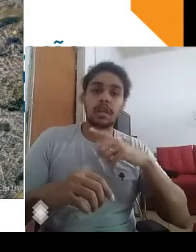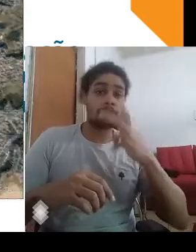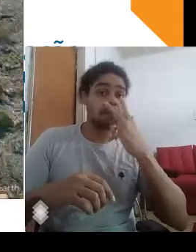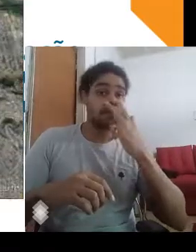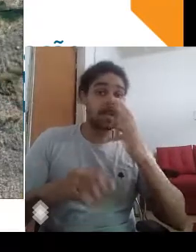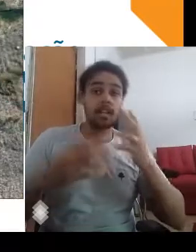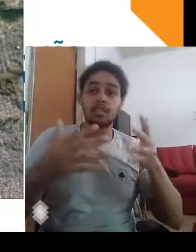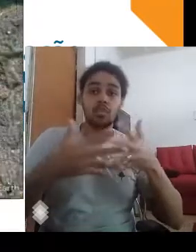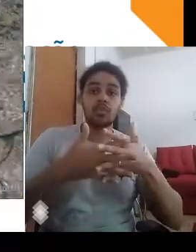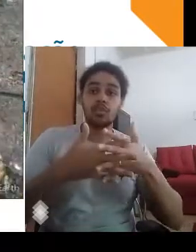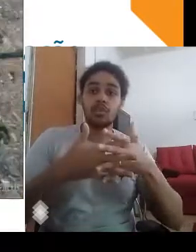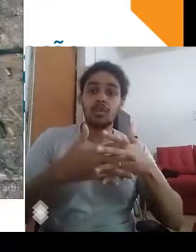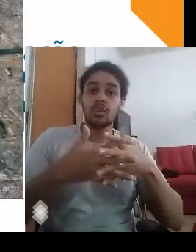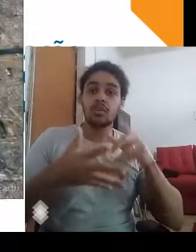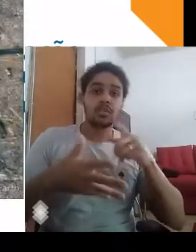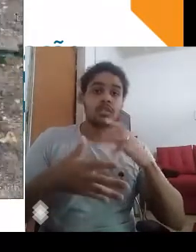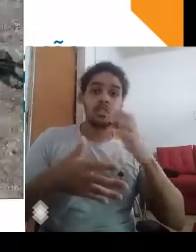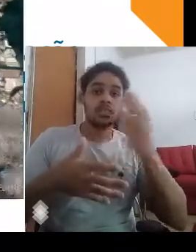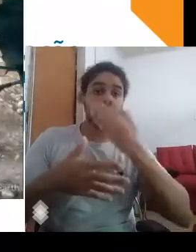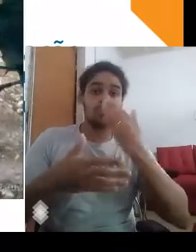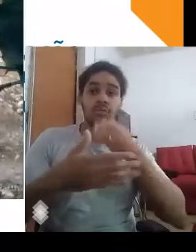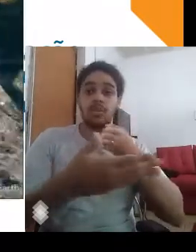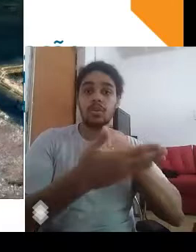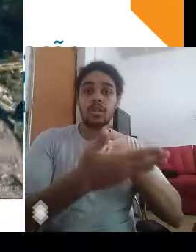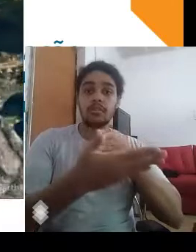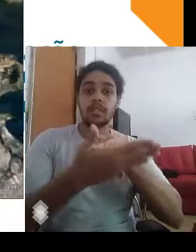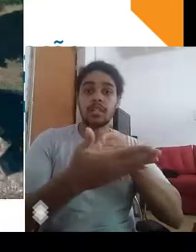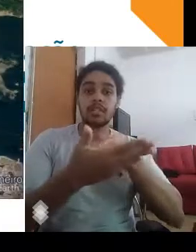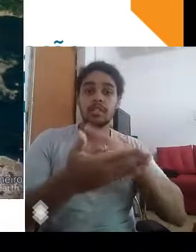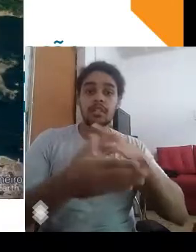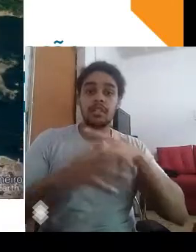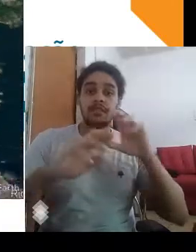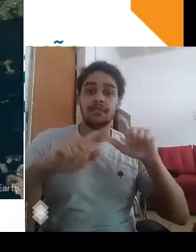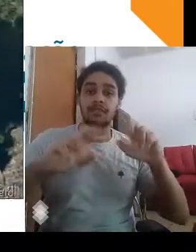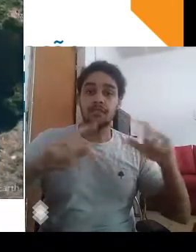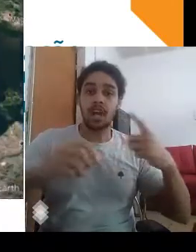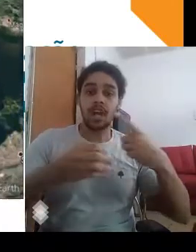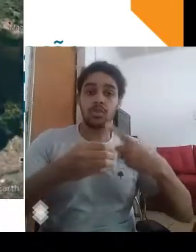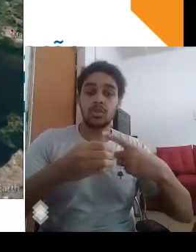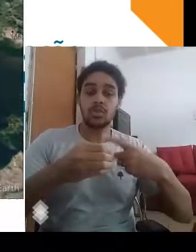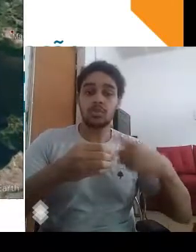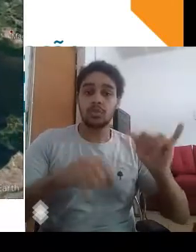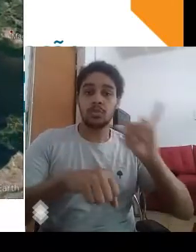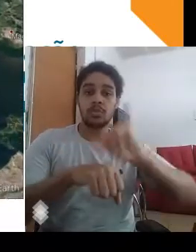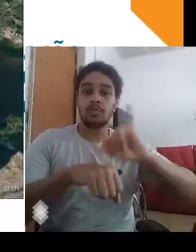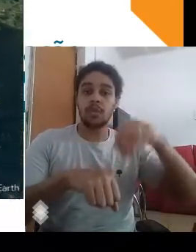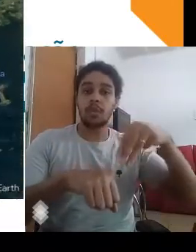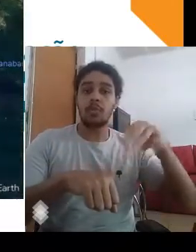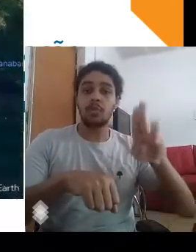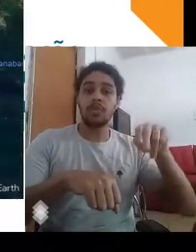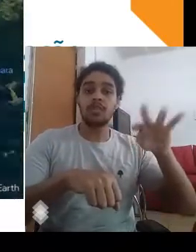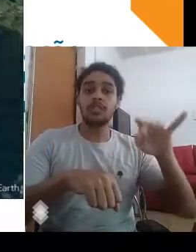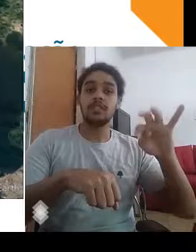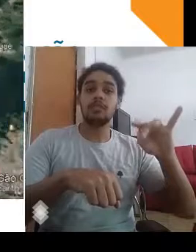Tem vários municípios, tem mais de 10 municípios que se juntam, se fundem e